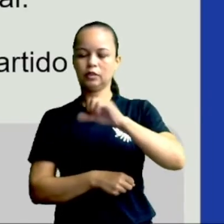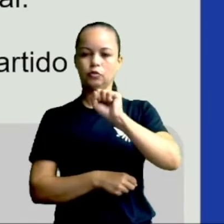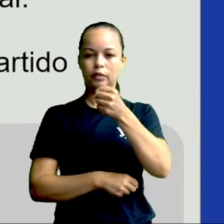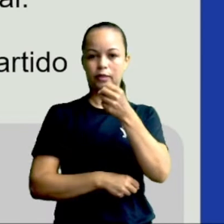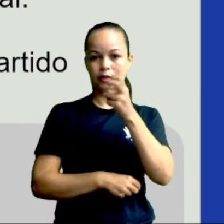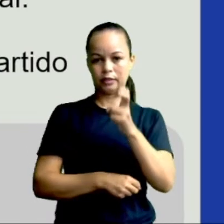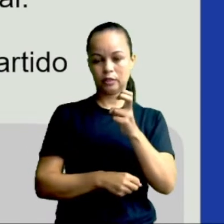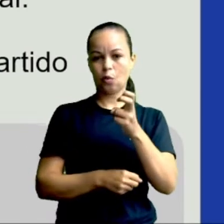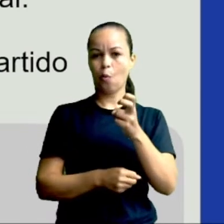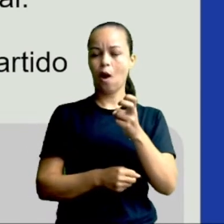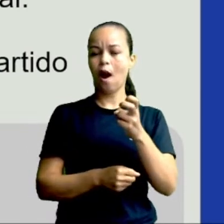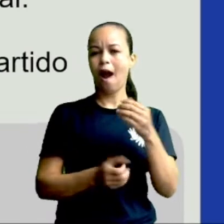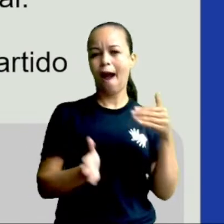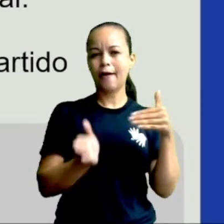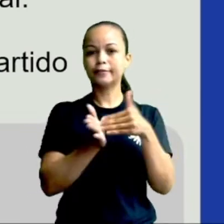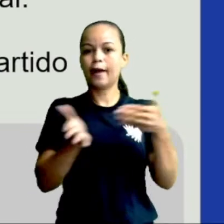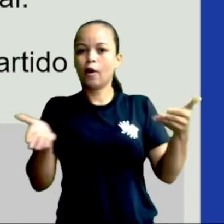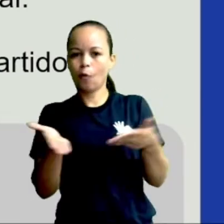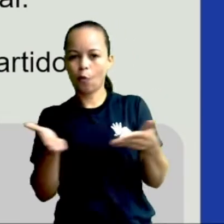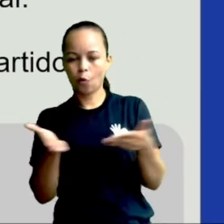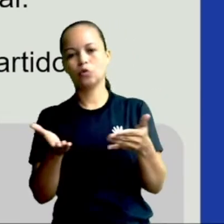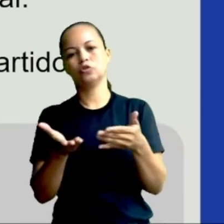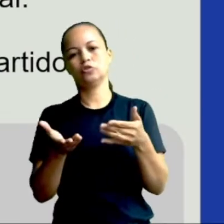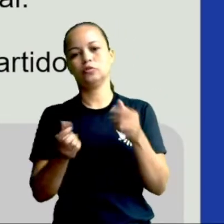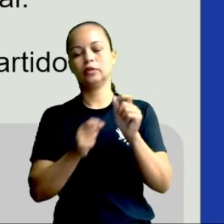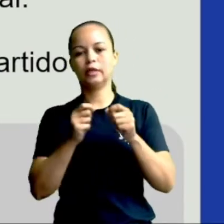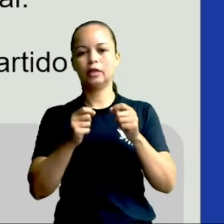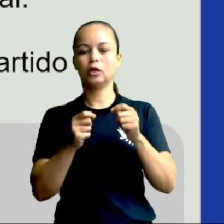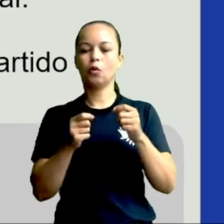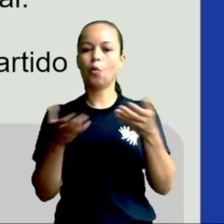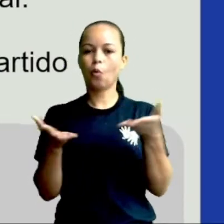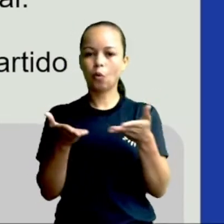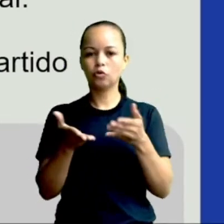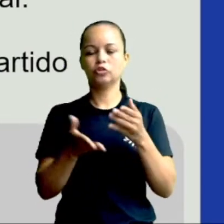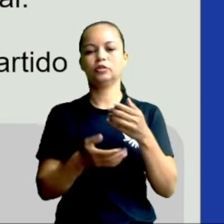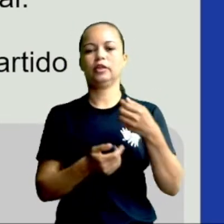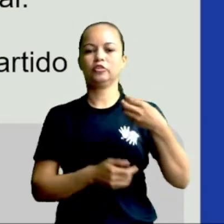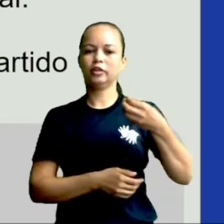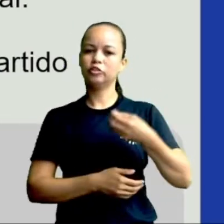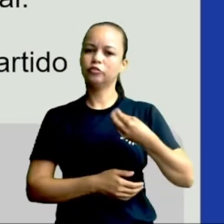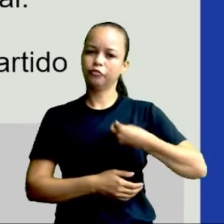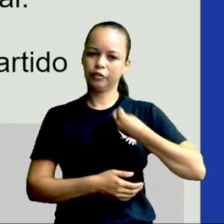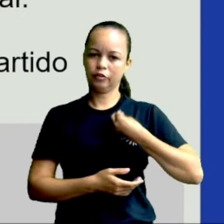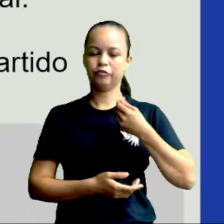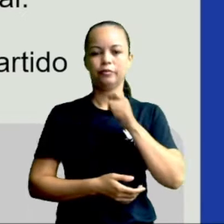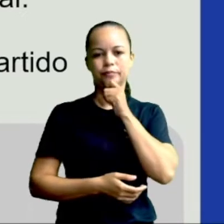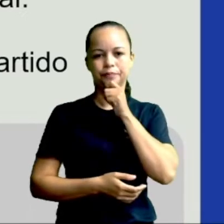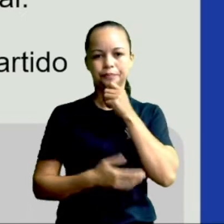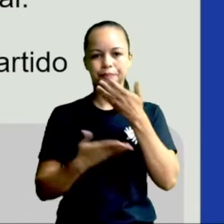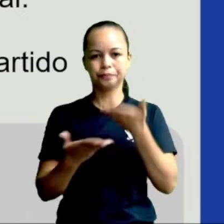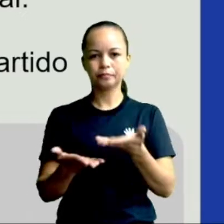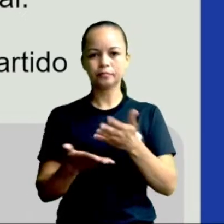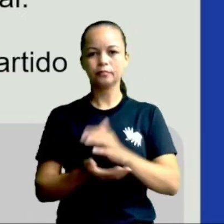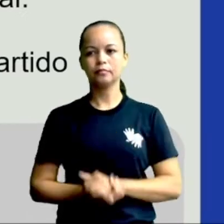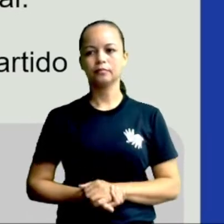até os dias atuais, esse formato que a gente vivencia hoje.